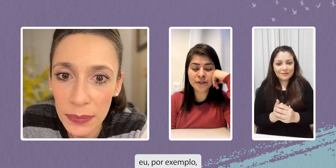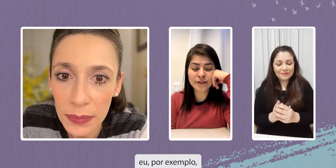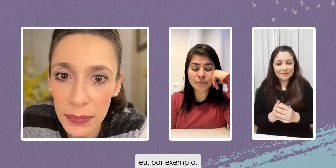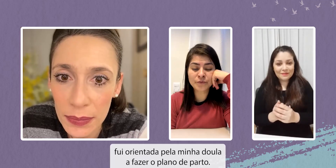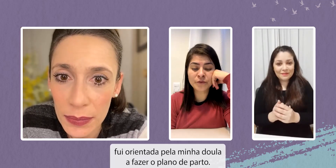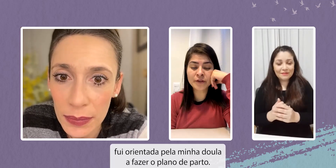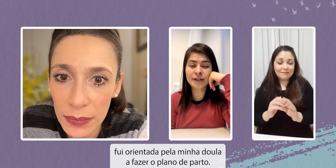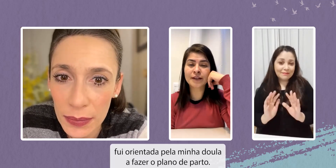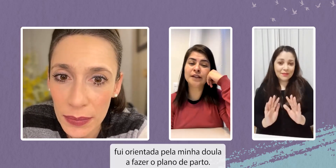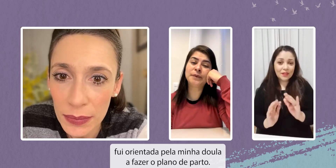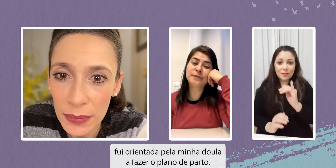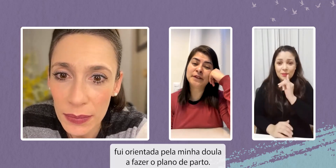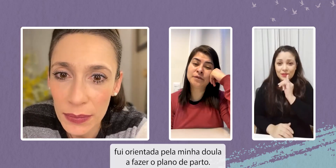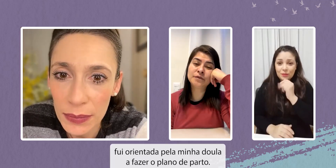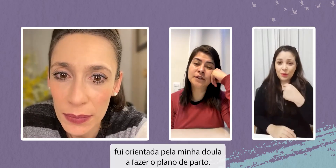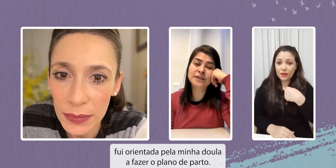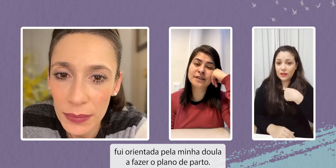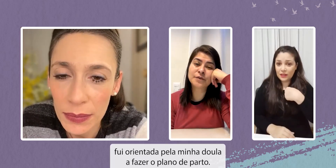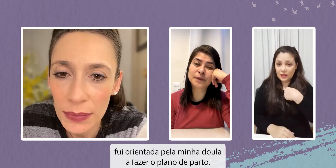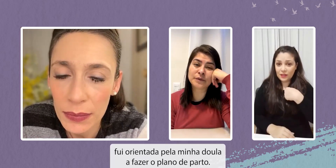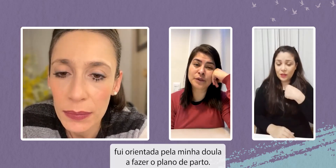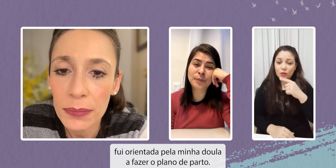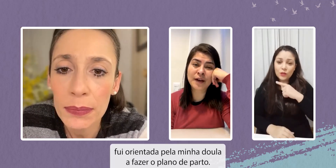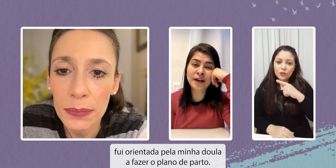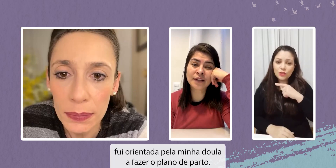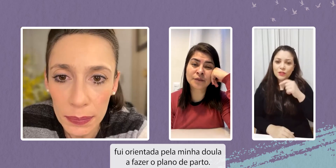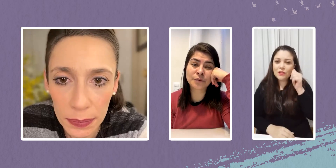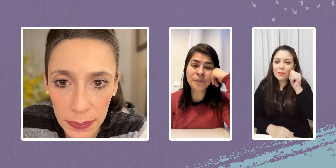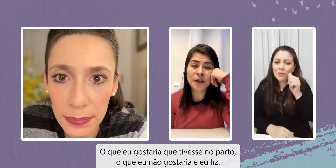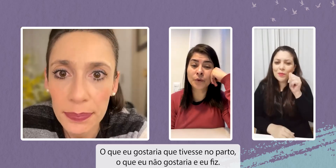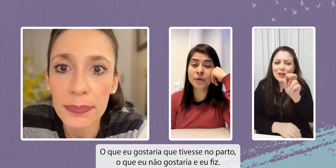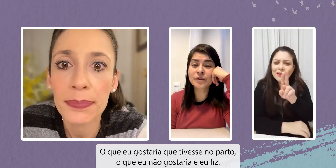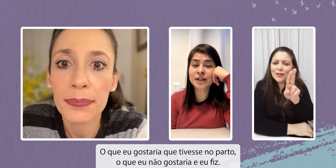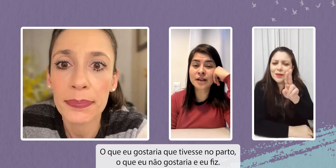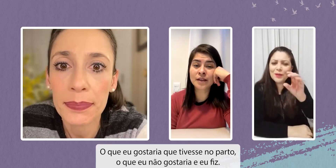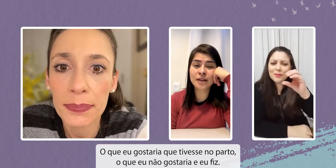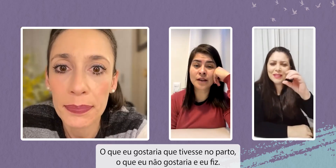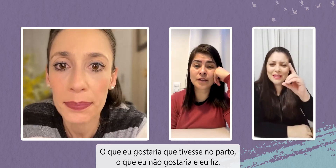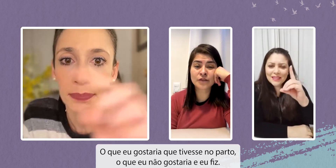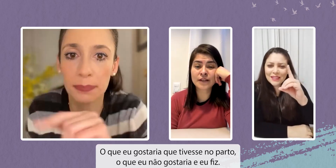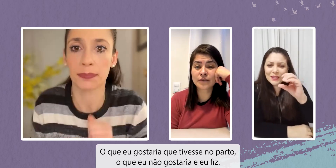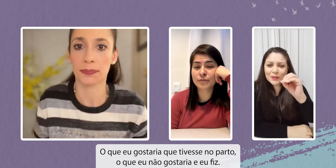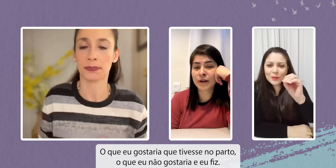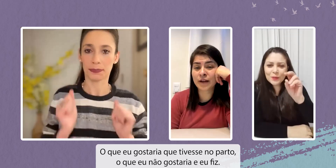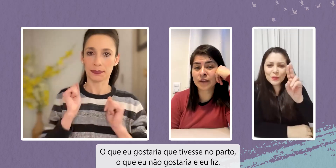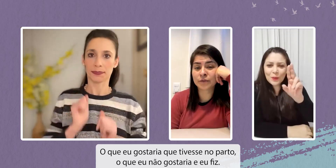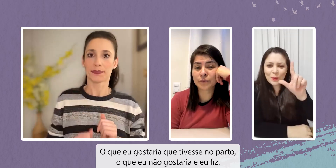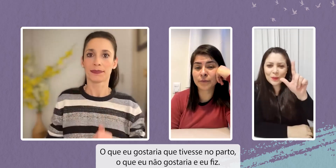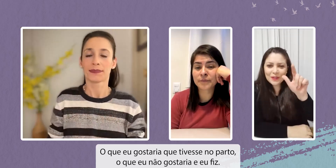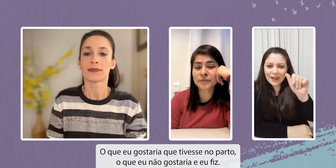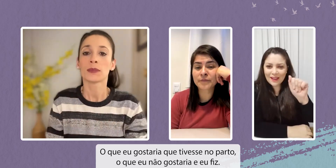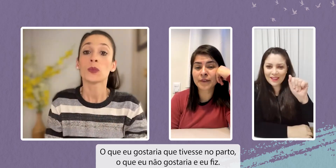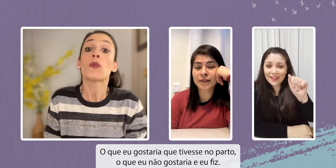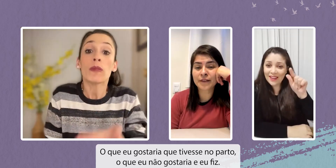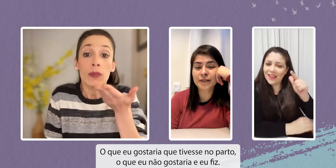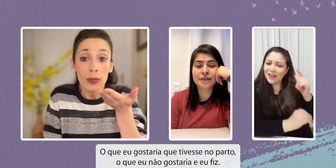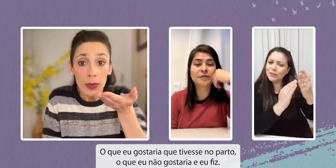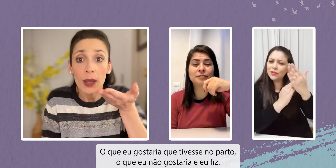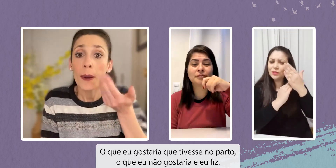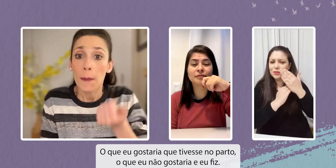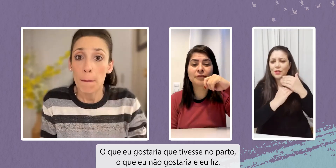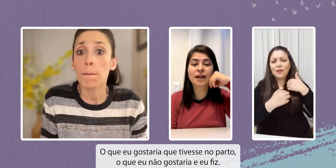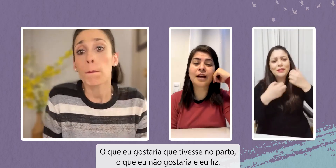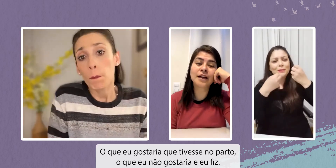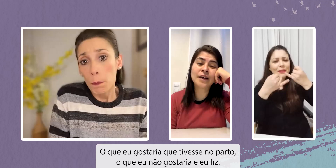eu, por exemplo, fui orientada pela minha doula a fazer o plano de parto, o que eu gostaria que tivesse no parto,